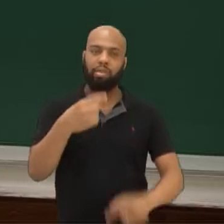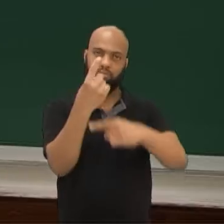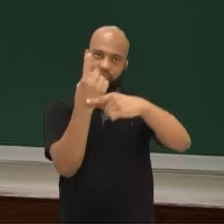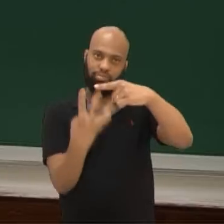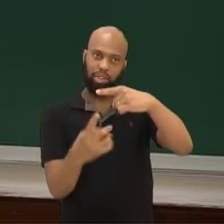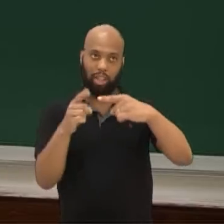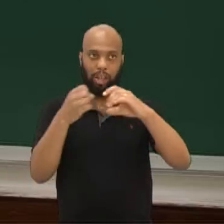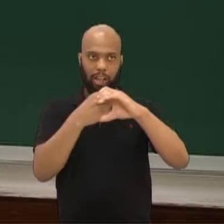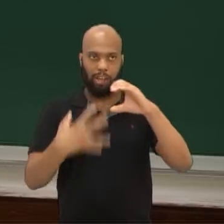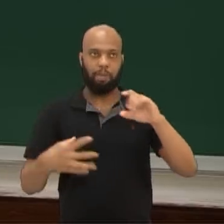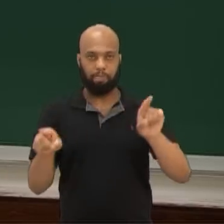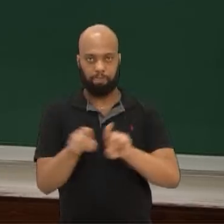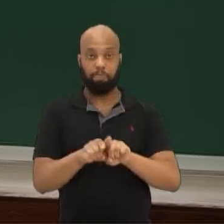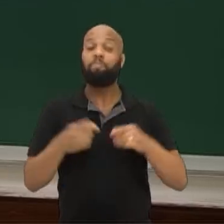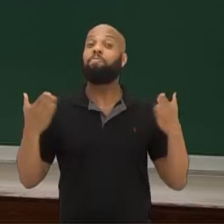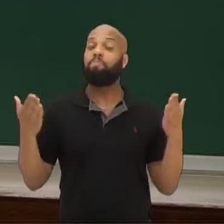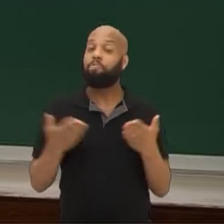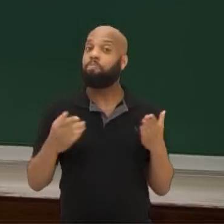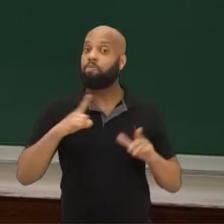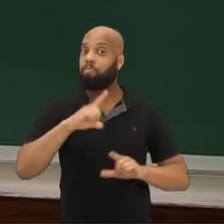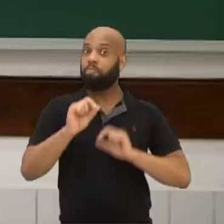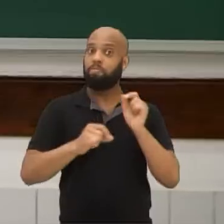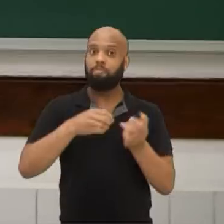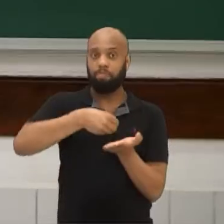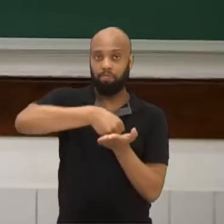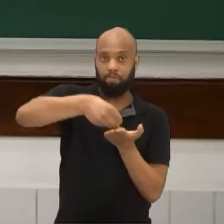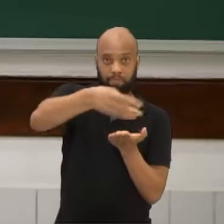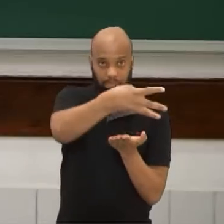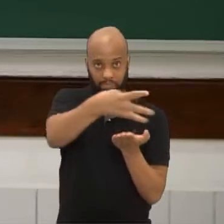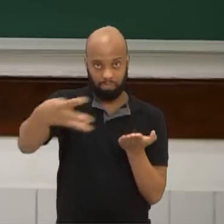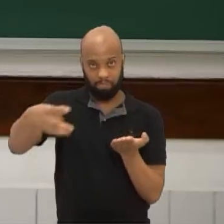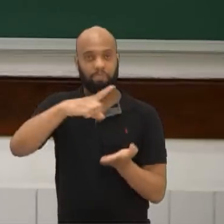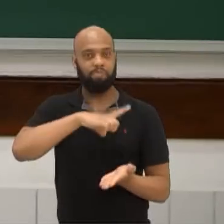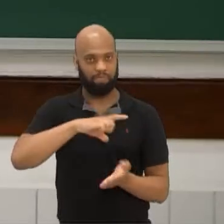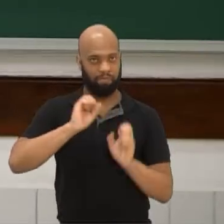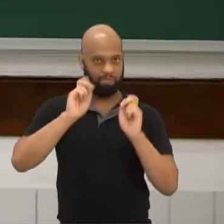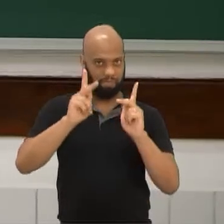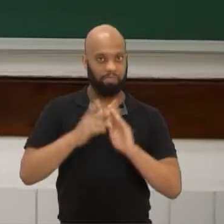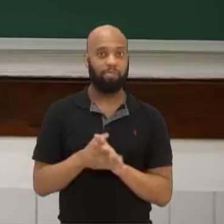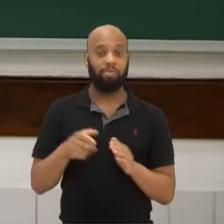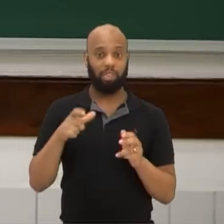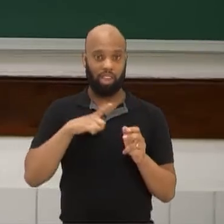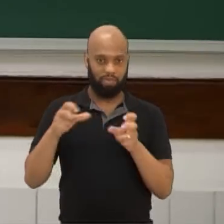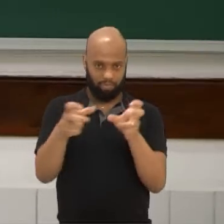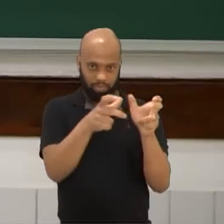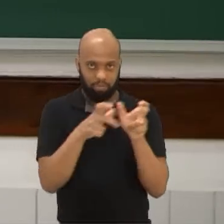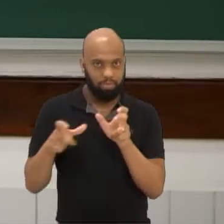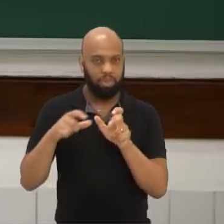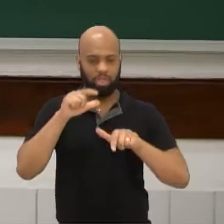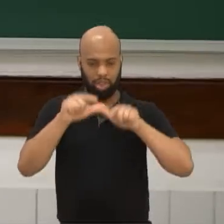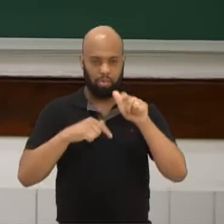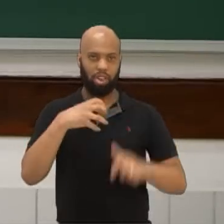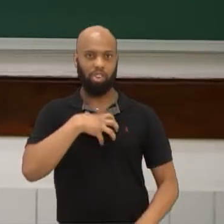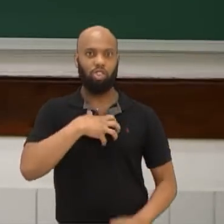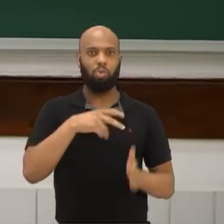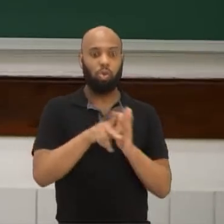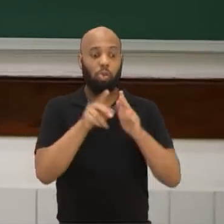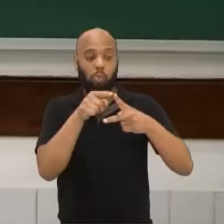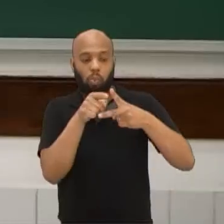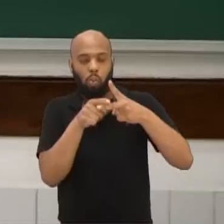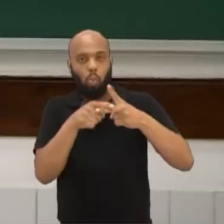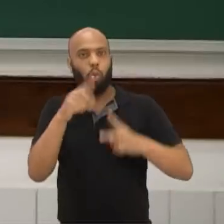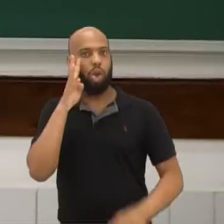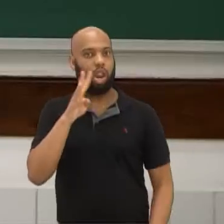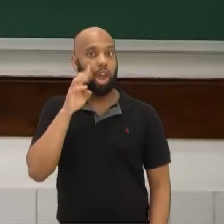certo? Agora a gente vai fazer o quê? A gente vai jogar, certo? Vamos jogar, vamos trabalhar com a inclinação dos ângulos. É